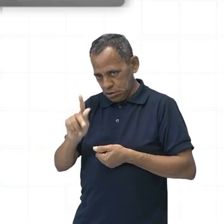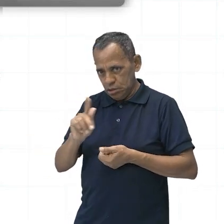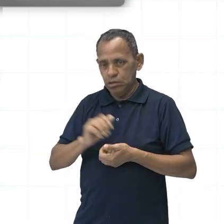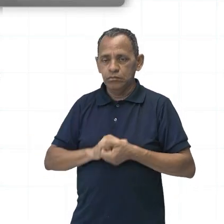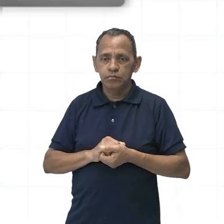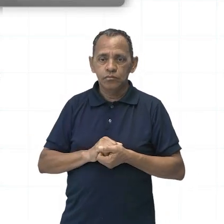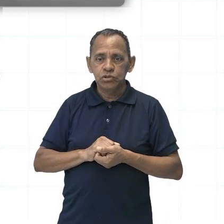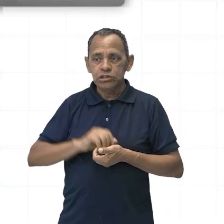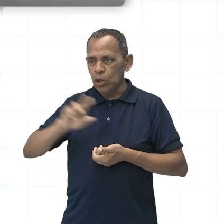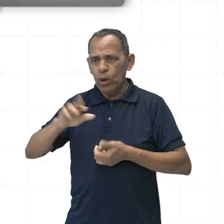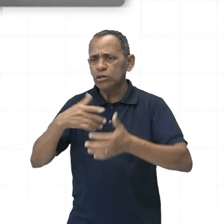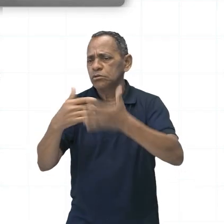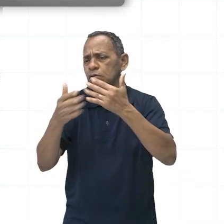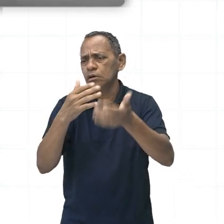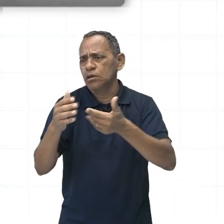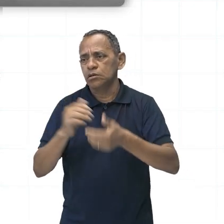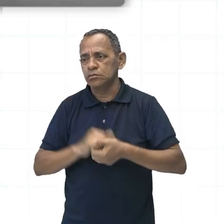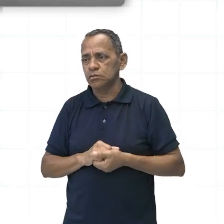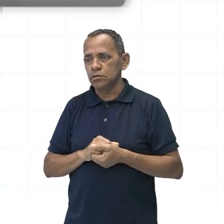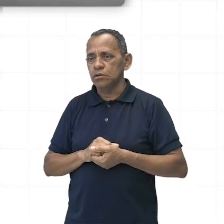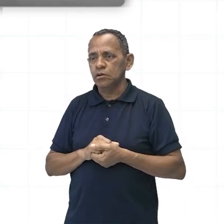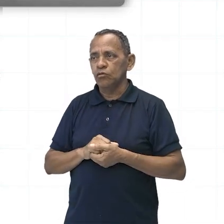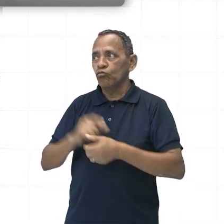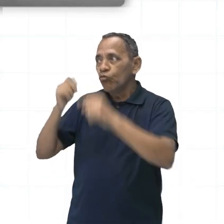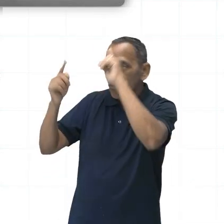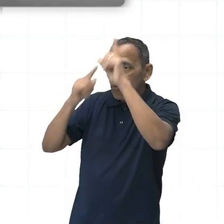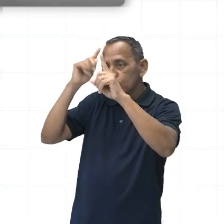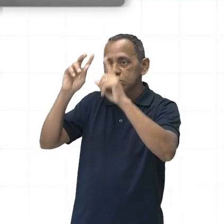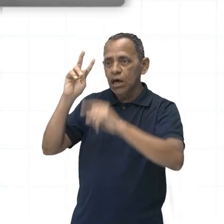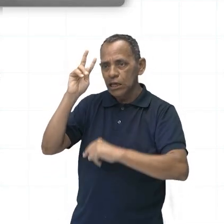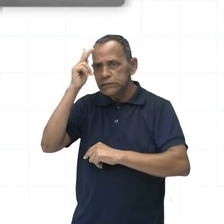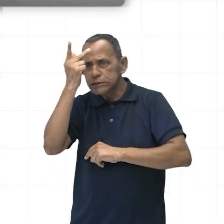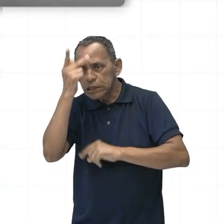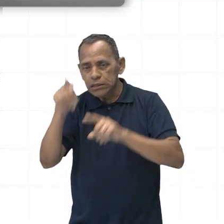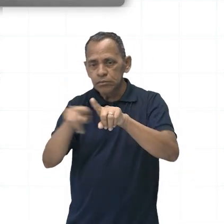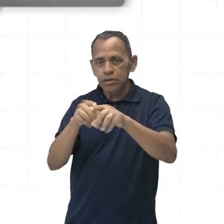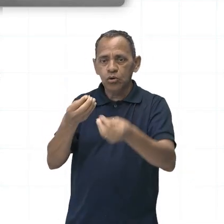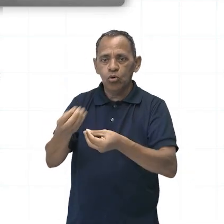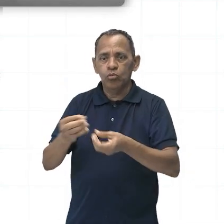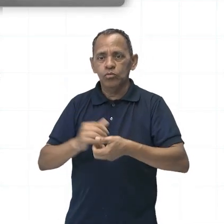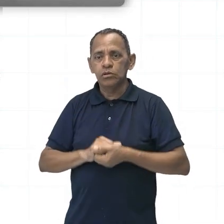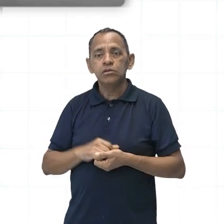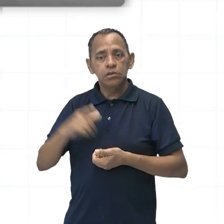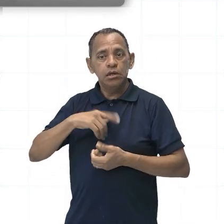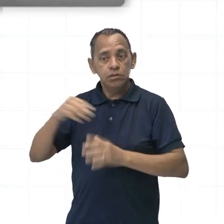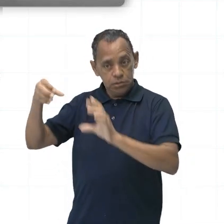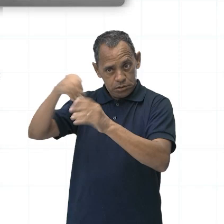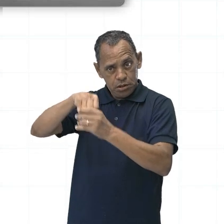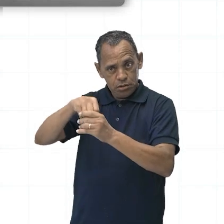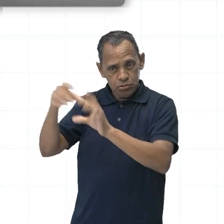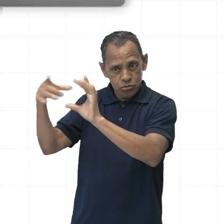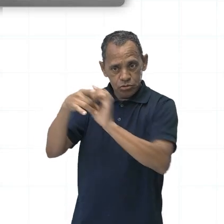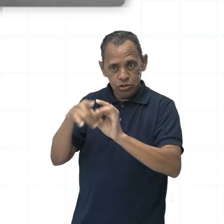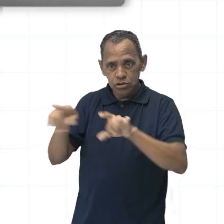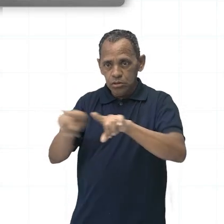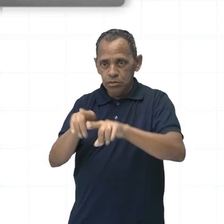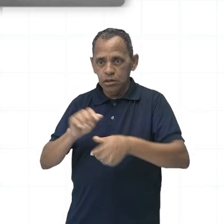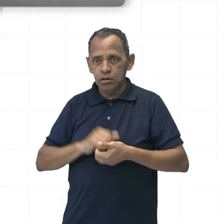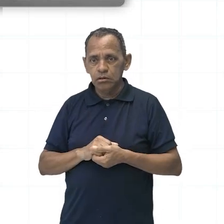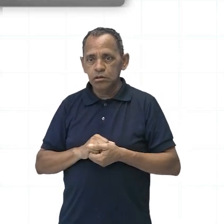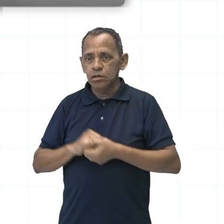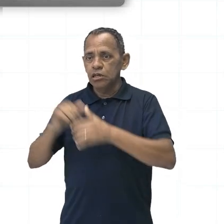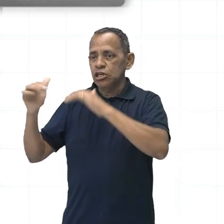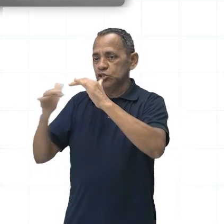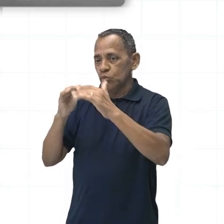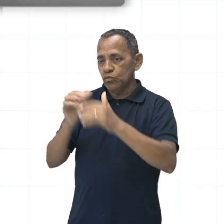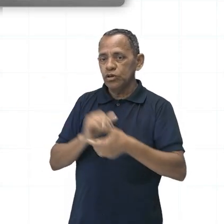qualquer jeito que eu vou improvisar, não. Tem todo um contexto de improvisação. E aí vem o quê? Esse movimento